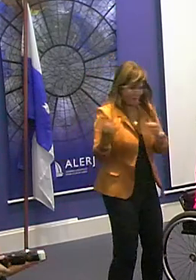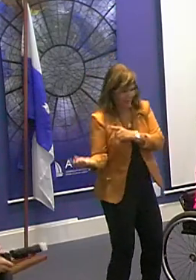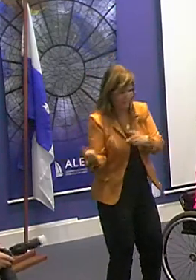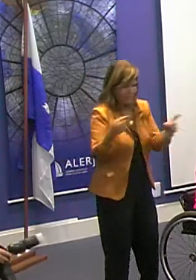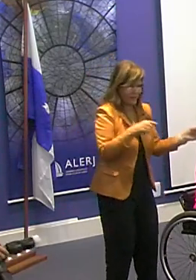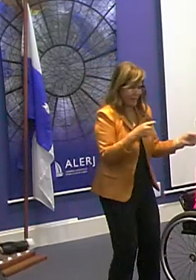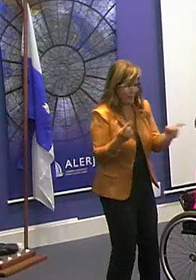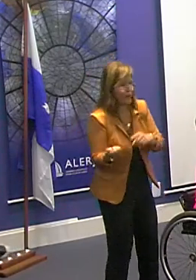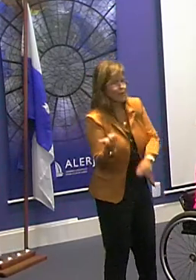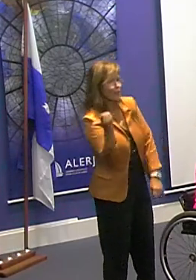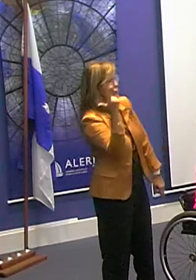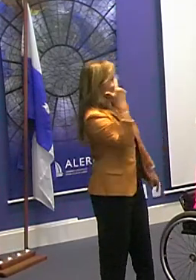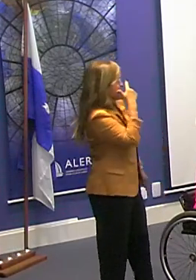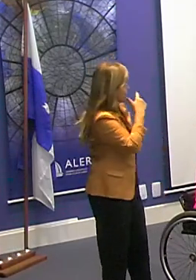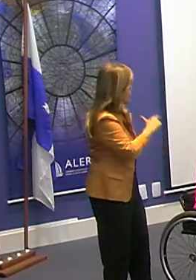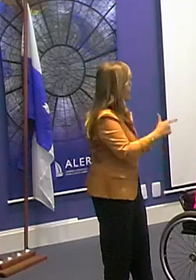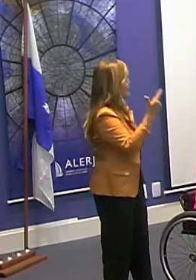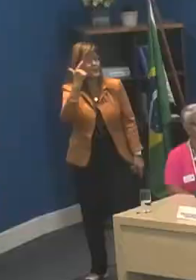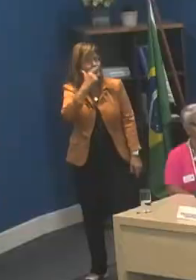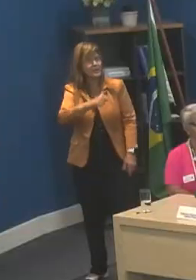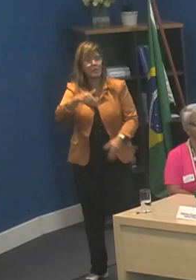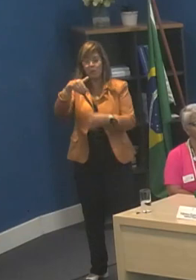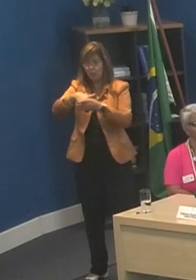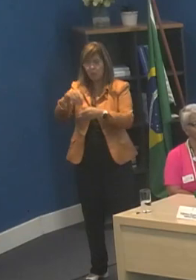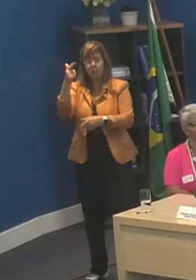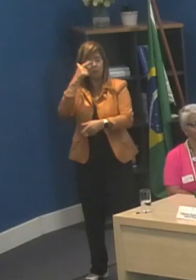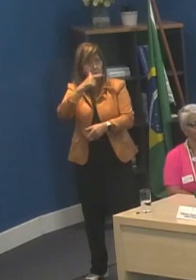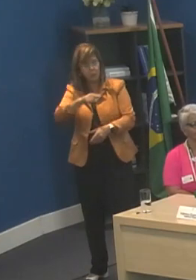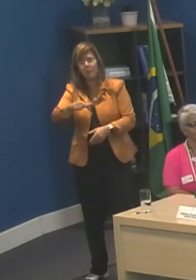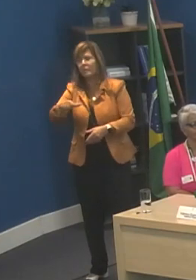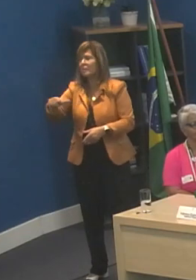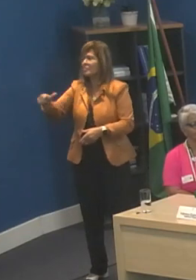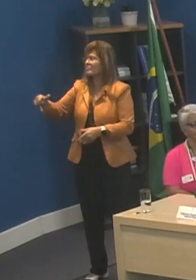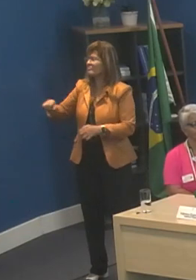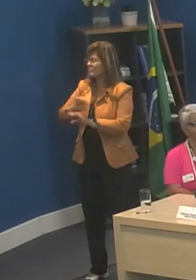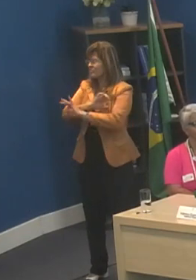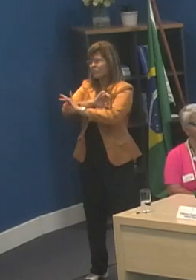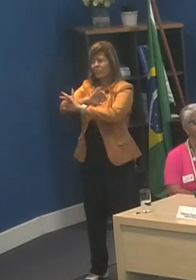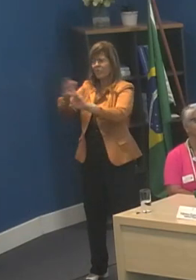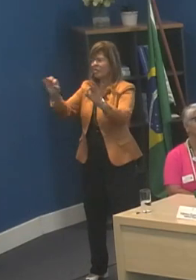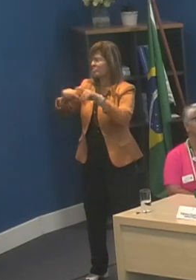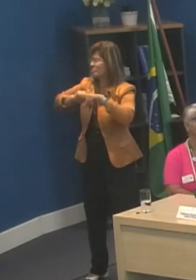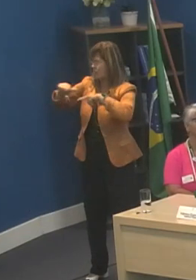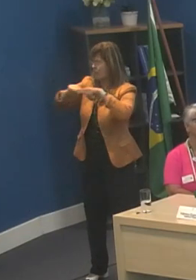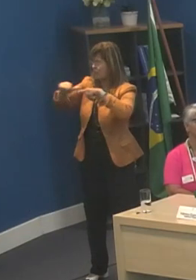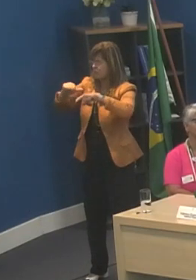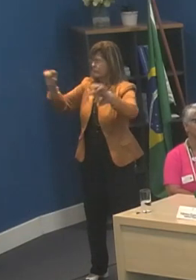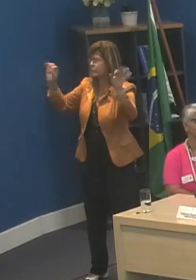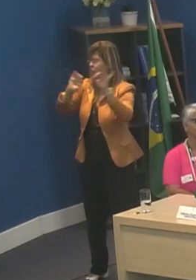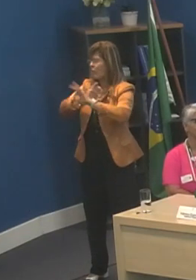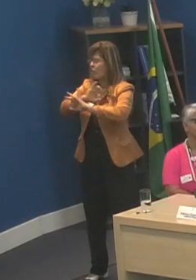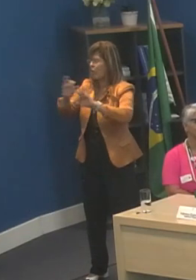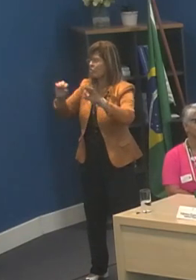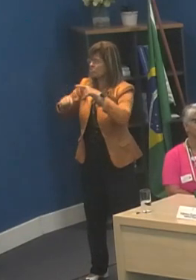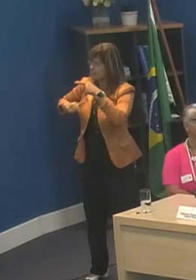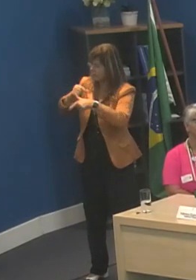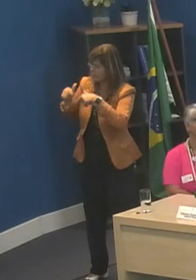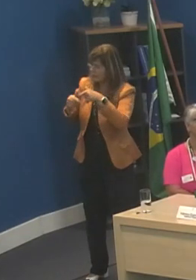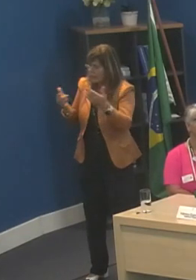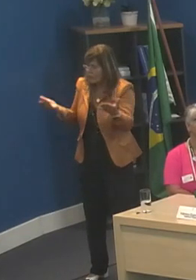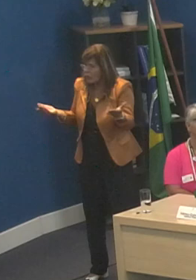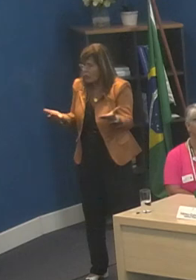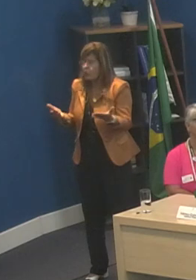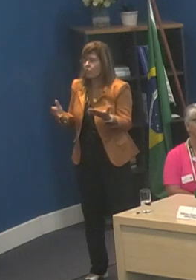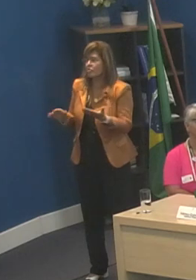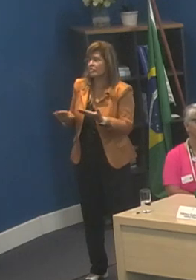foi eleita em 96, fez um ótimo trabalho dentro da COBAP. Hoje ela está